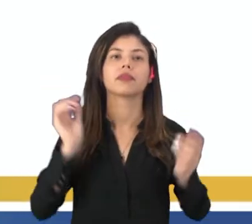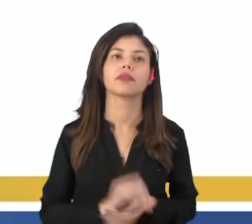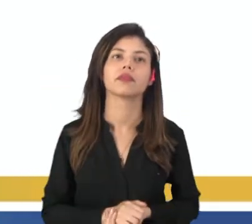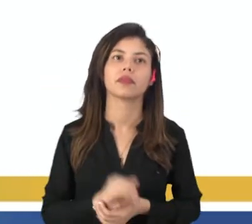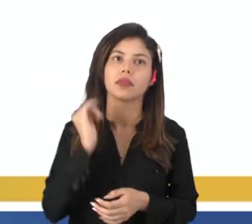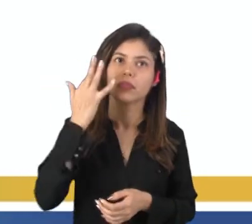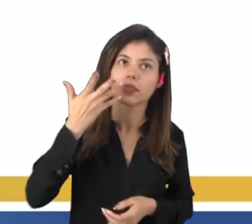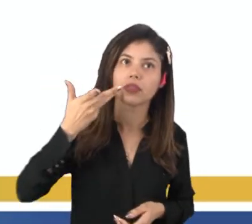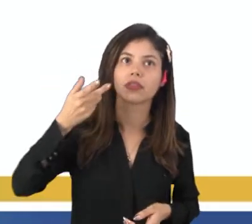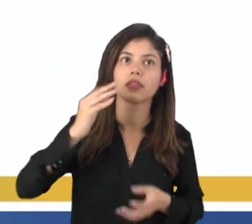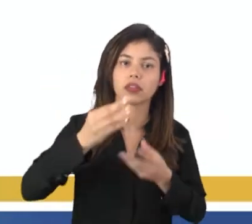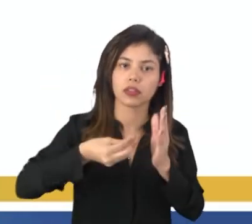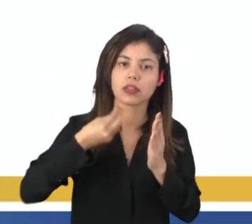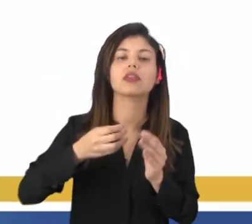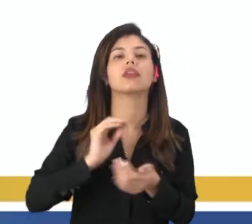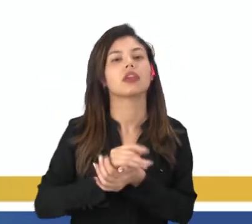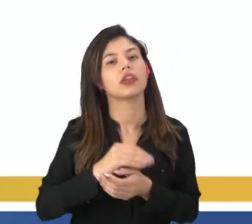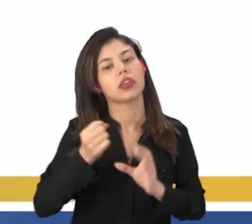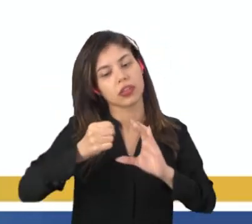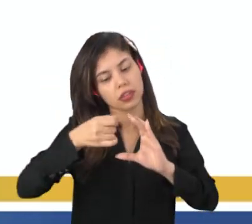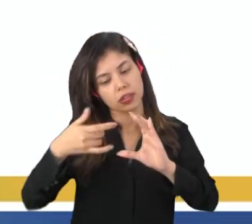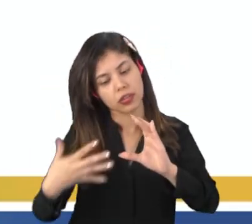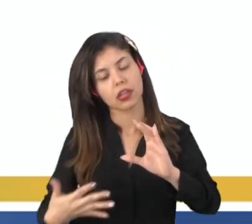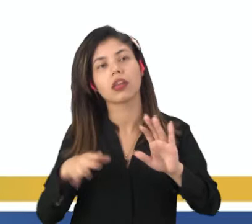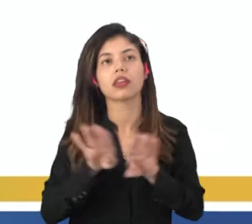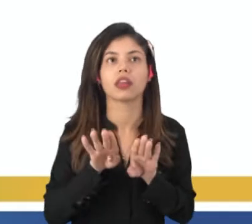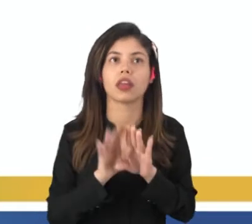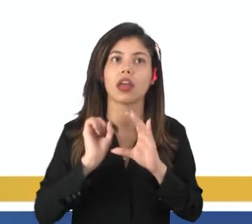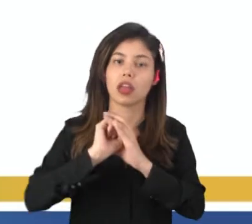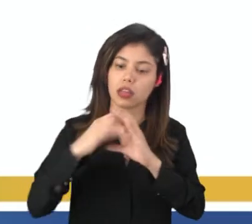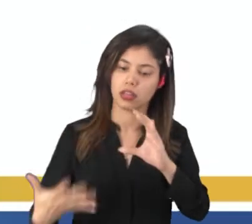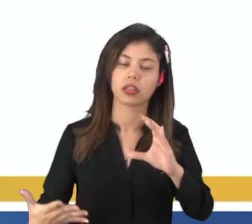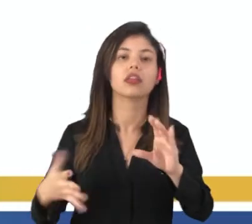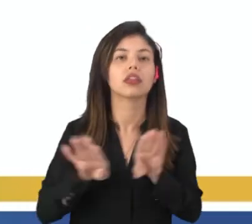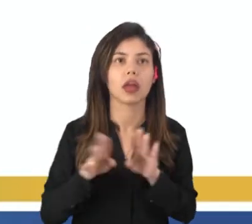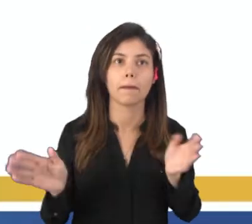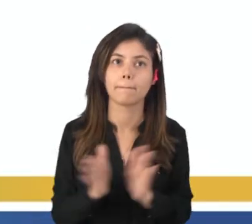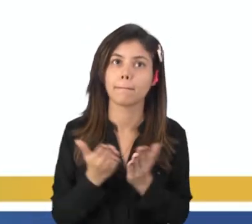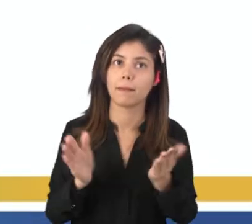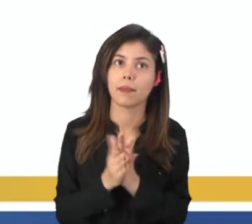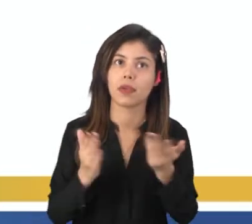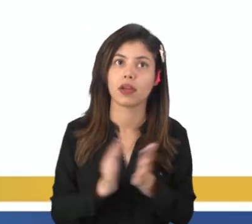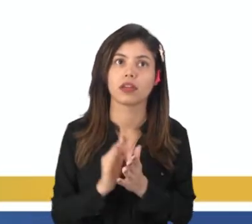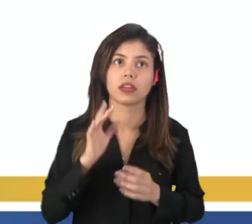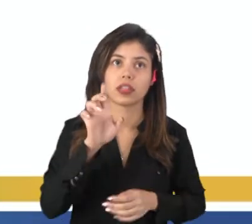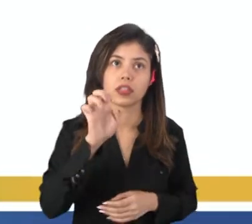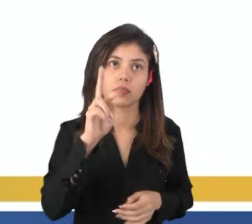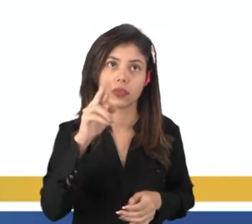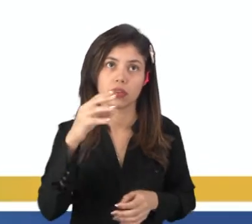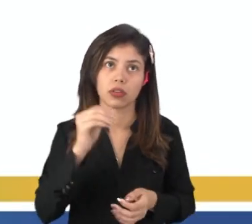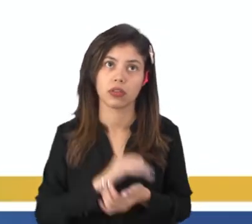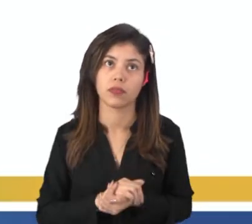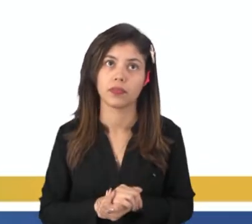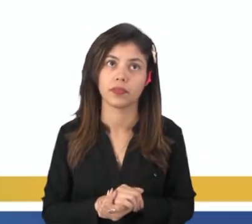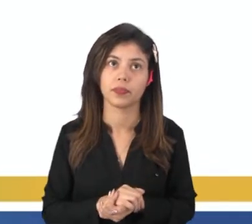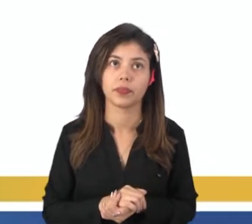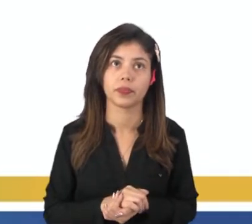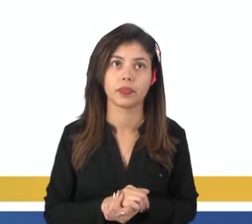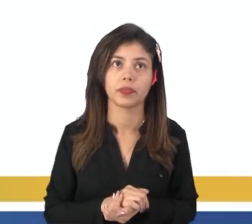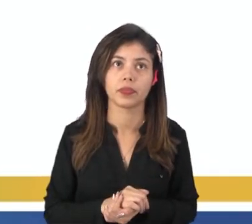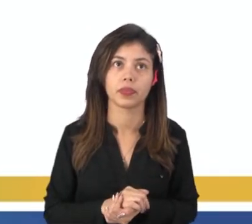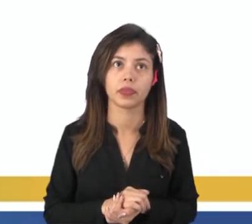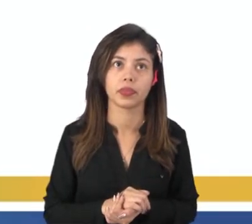né, vegetais e animais. Ele tem essa característica de ter um solo pobre em nutrientes, poroso, né, e